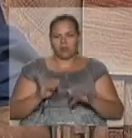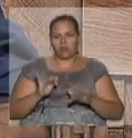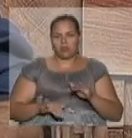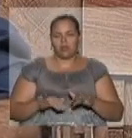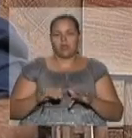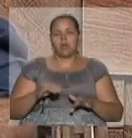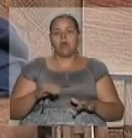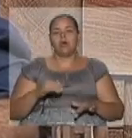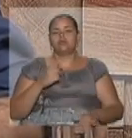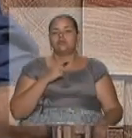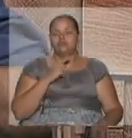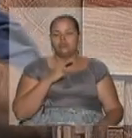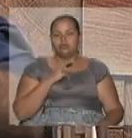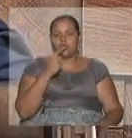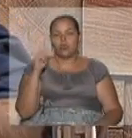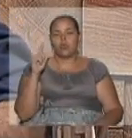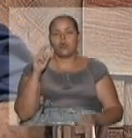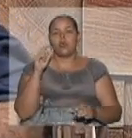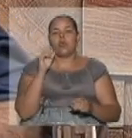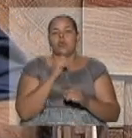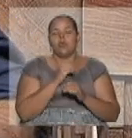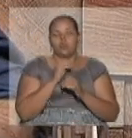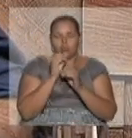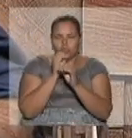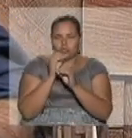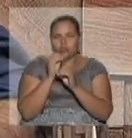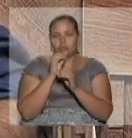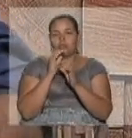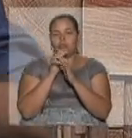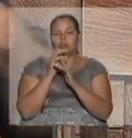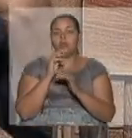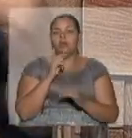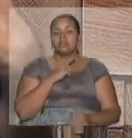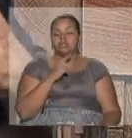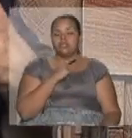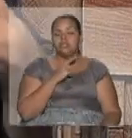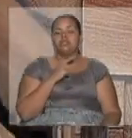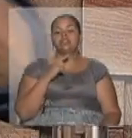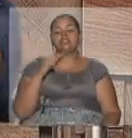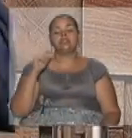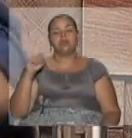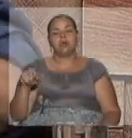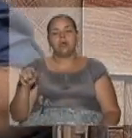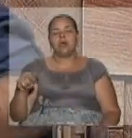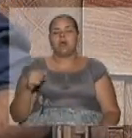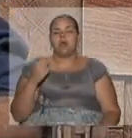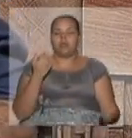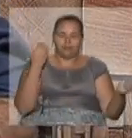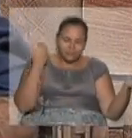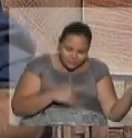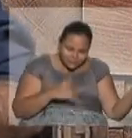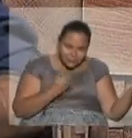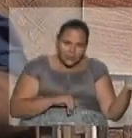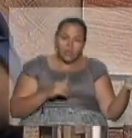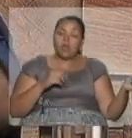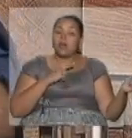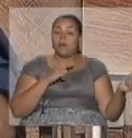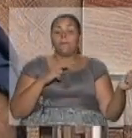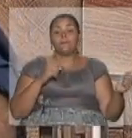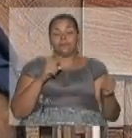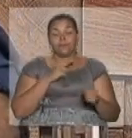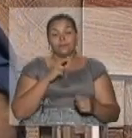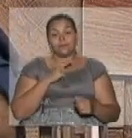sopro, mais o piano acústico, mais o guitarrista, mais a percussão. Então,